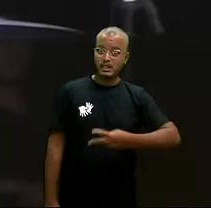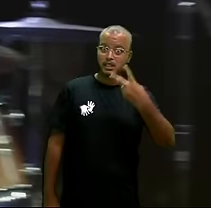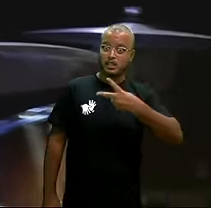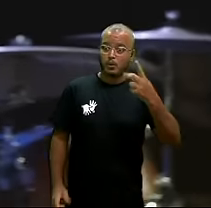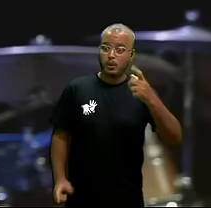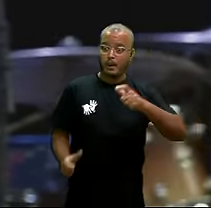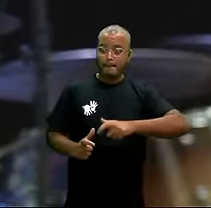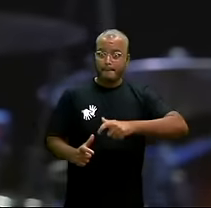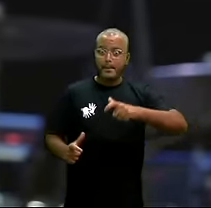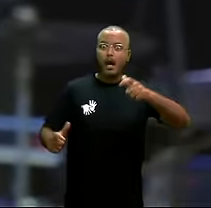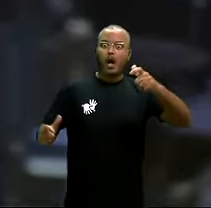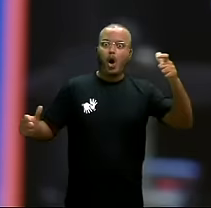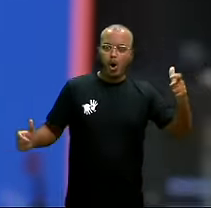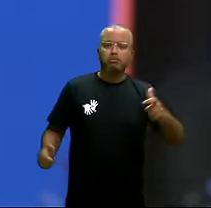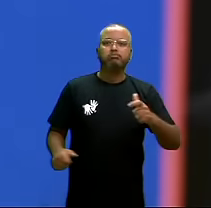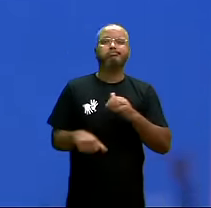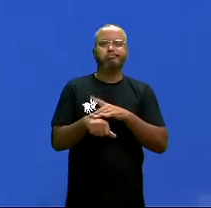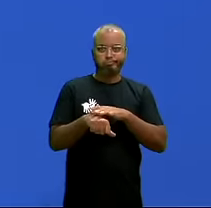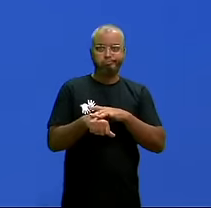cardiovasculares. Falei bonito, estudei, hein?